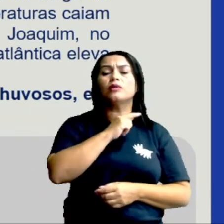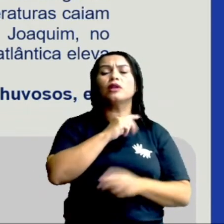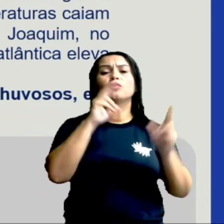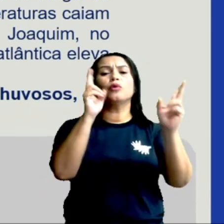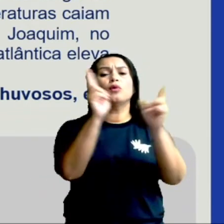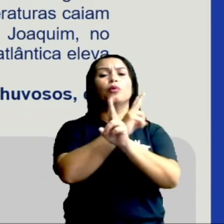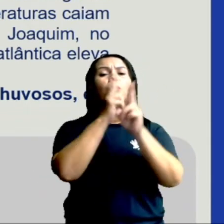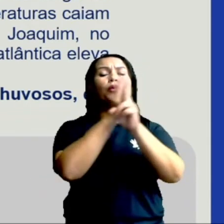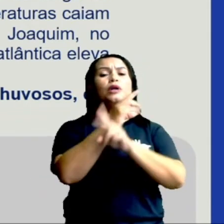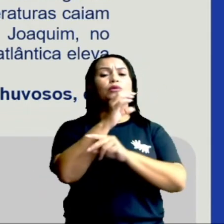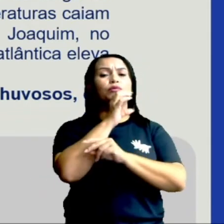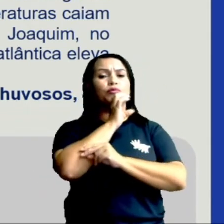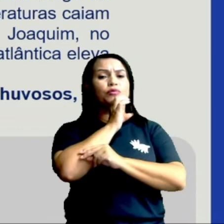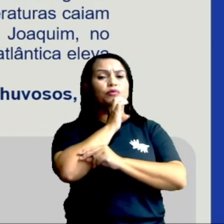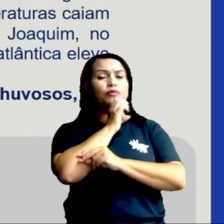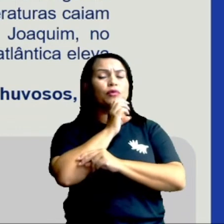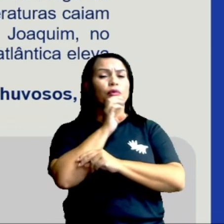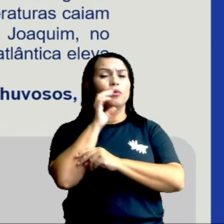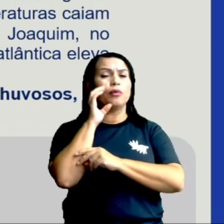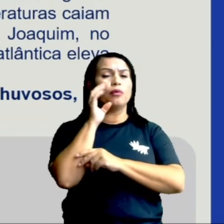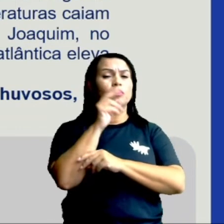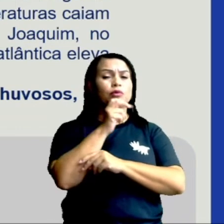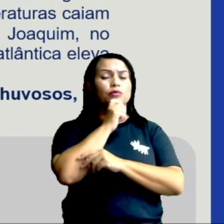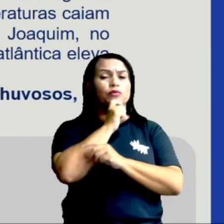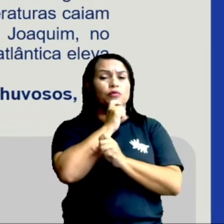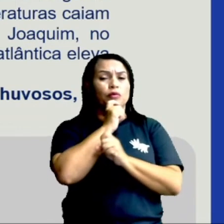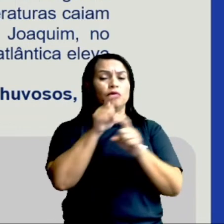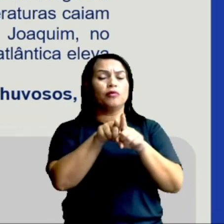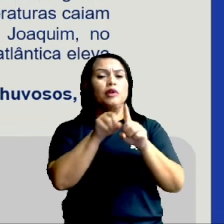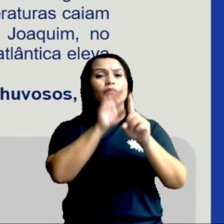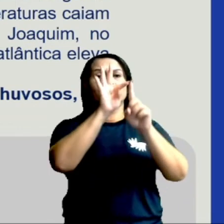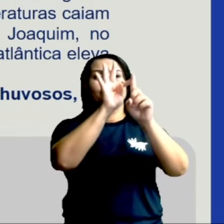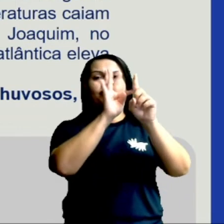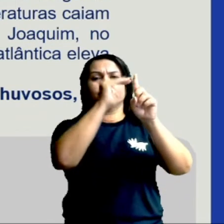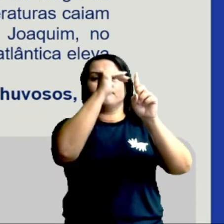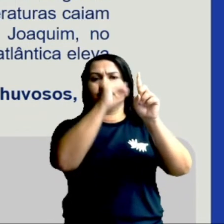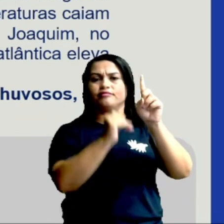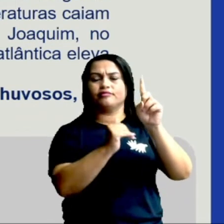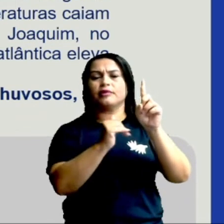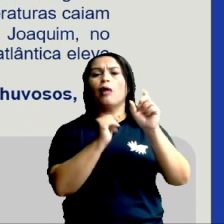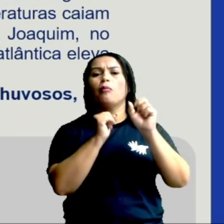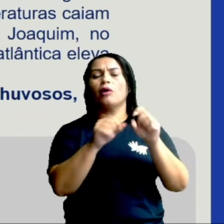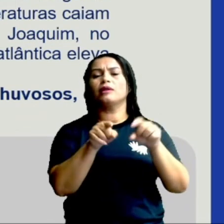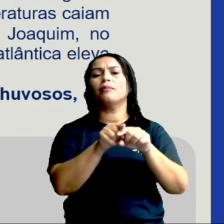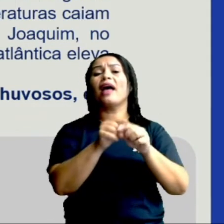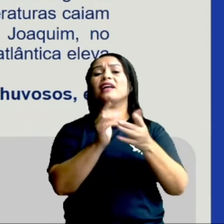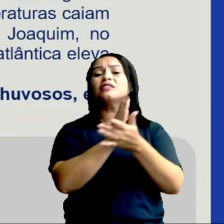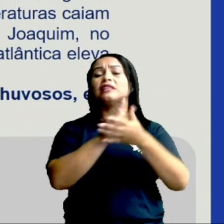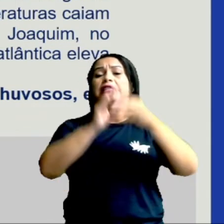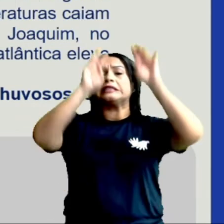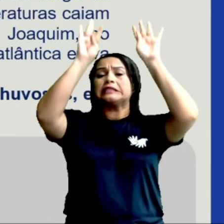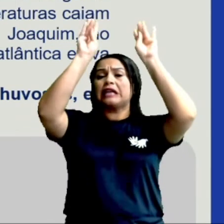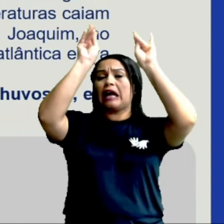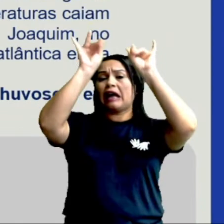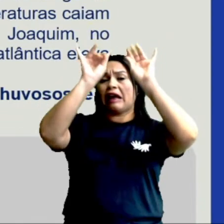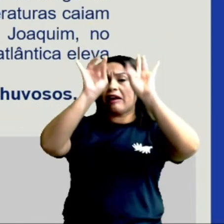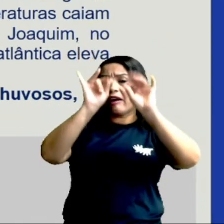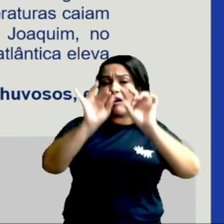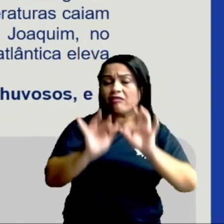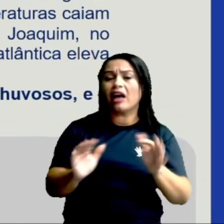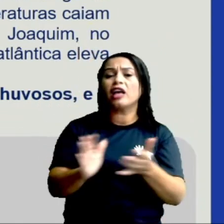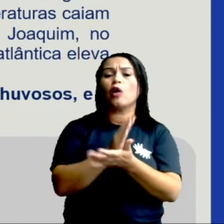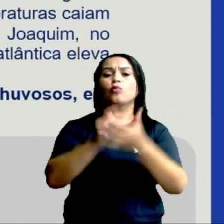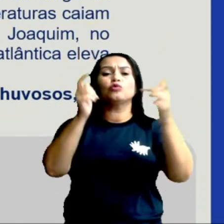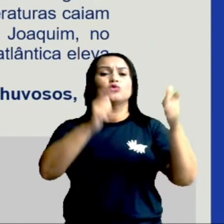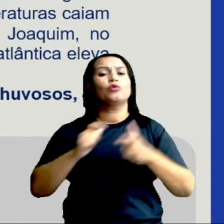na região, fazendo com que as temperaturas caiam consideravelmente, podendo até nevar em algumas regiões